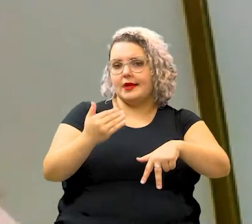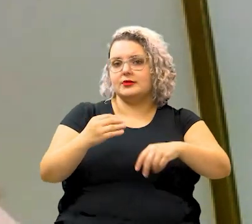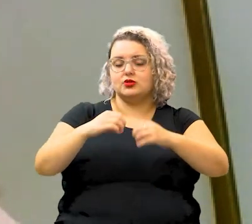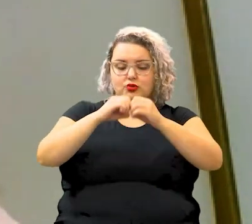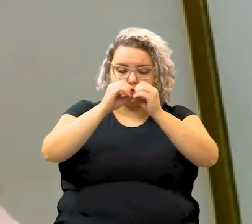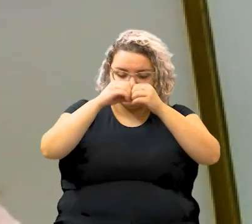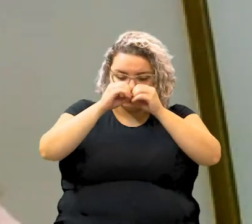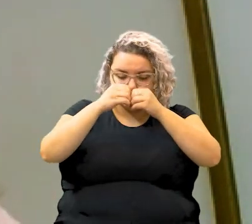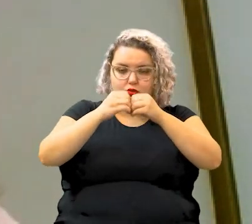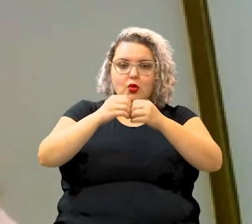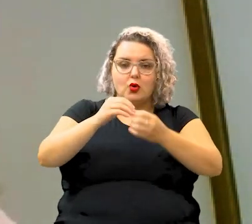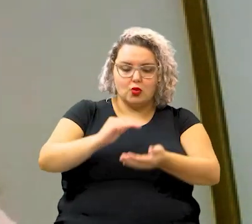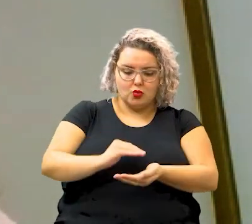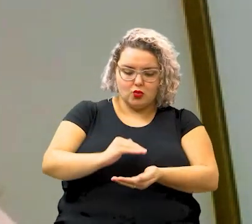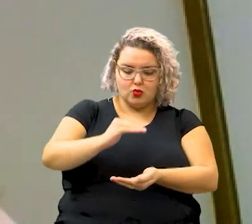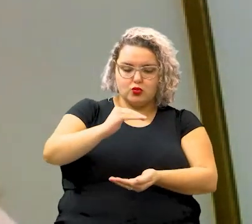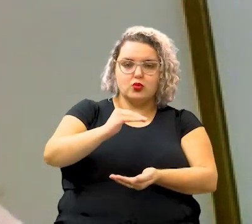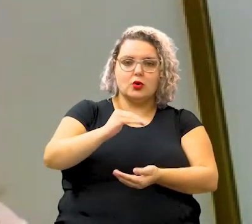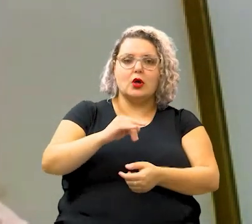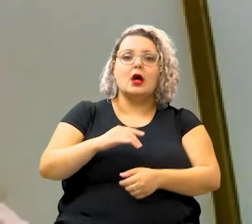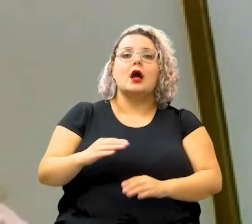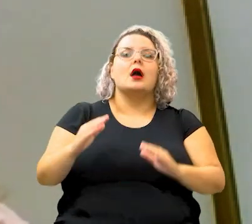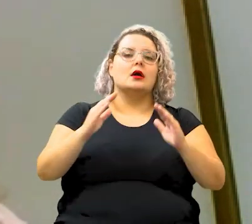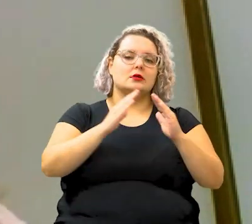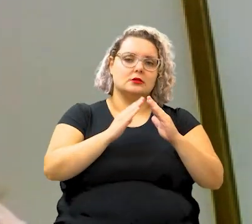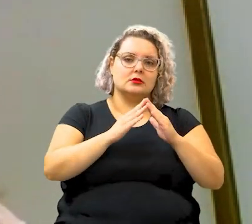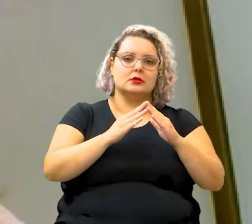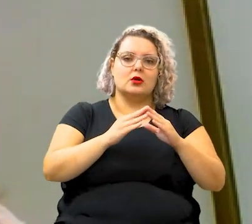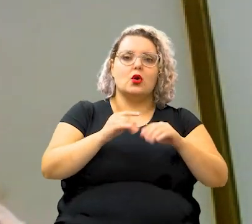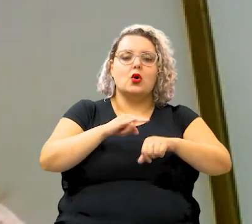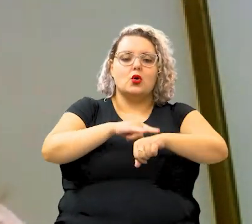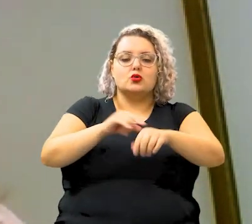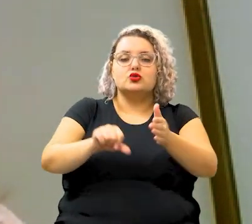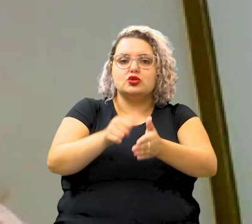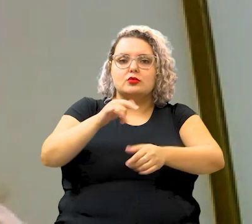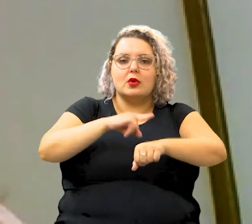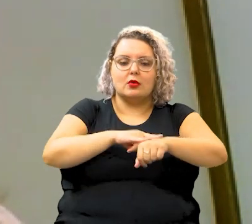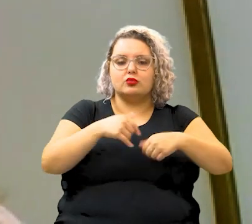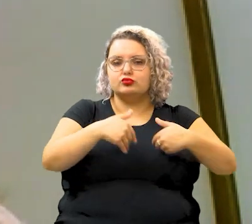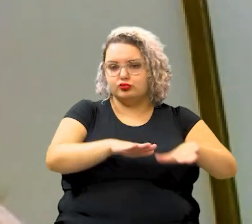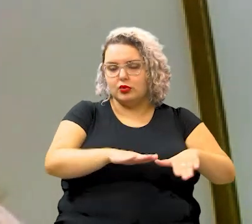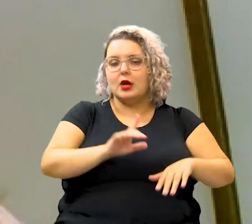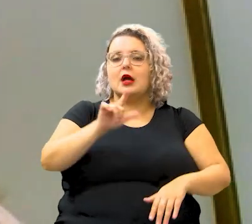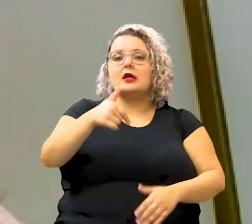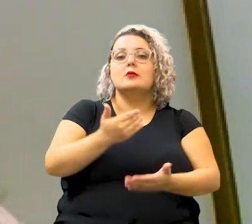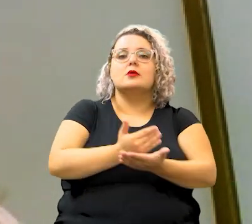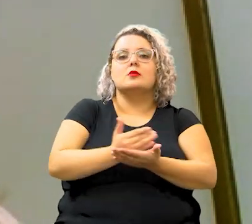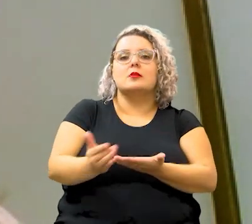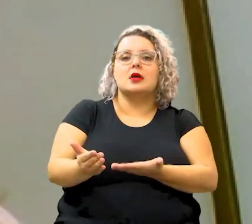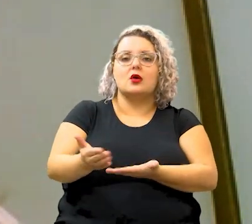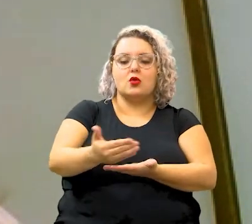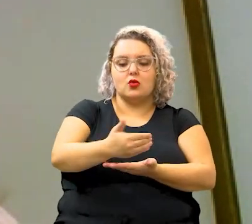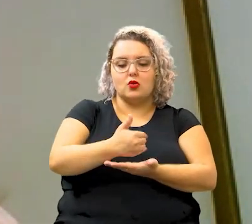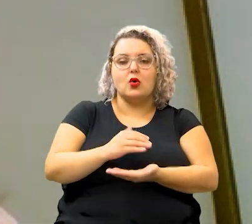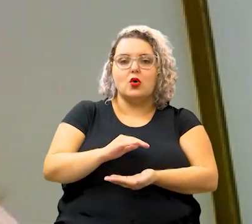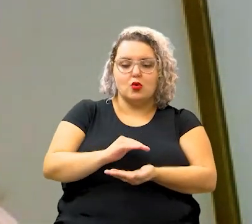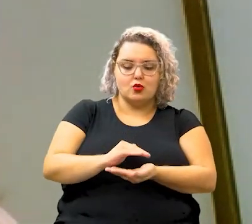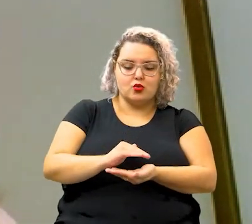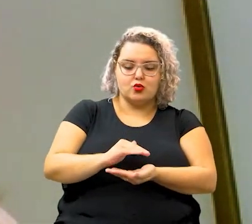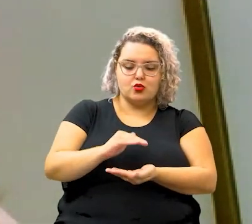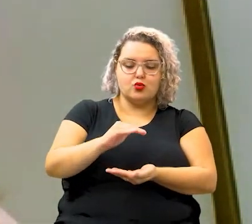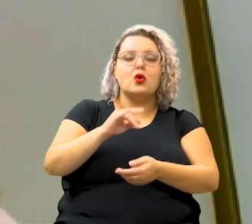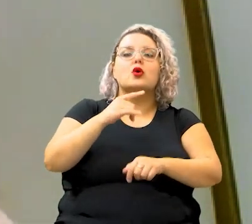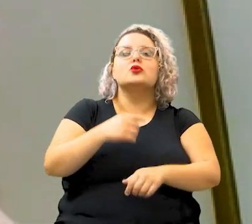pede no laboratório um frasco coletor, e em casa, a primeira urina da manhã ele despreza, e depois ele começa a coletar a